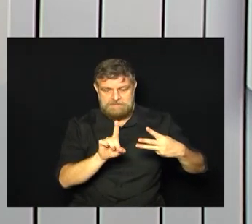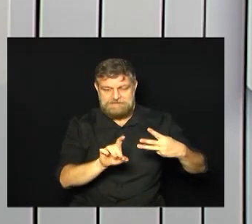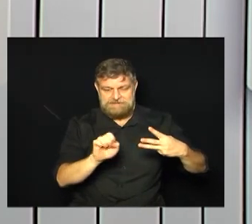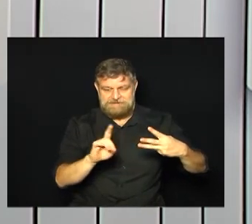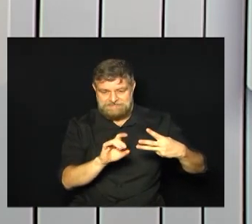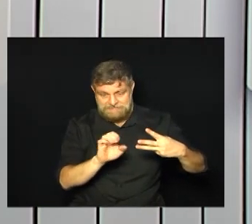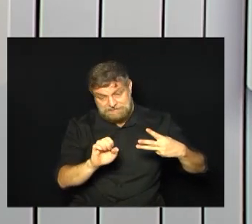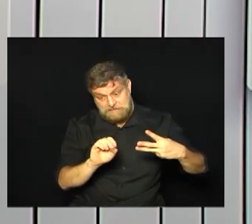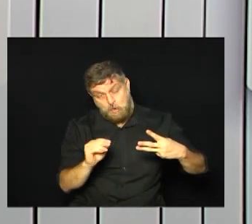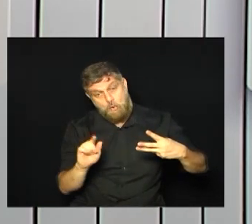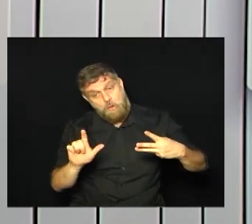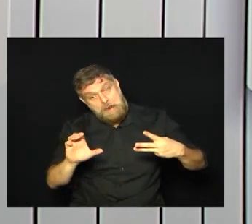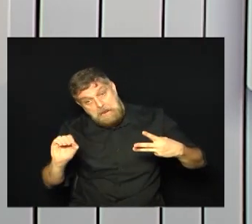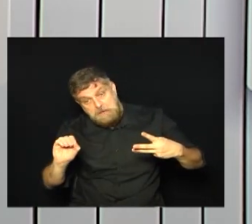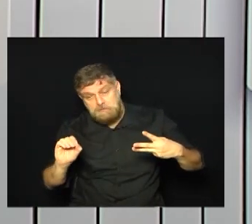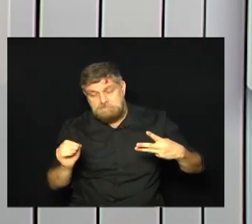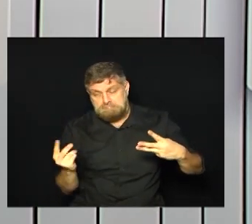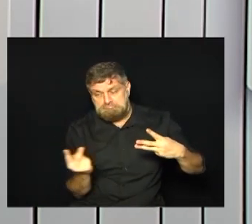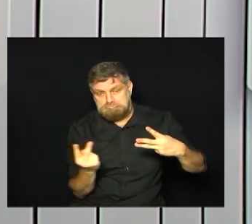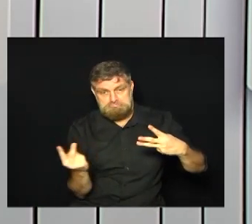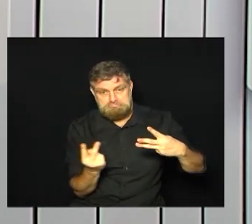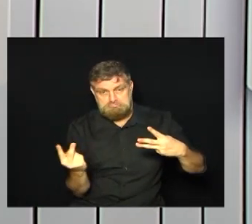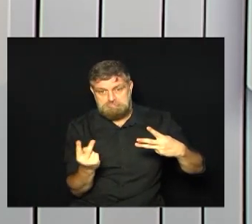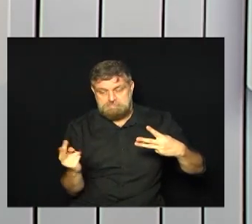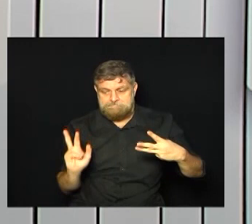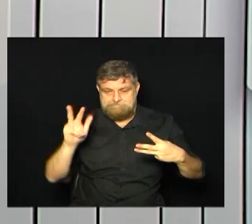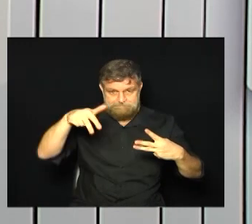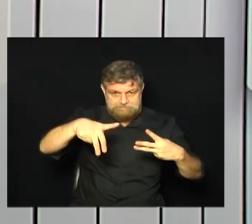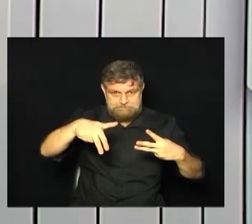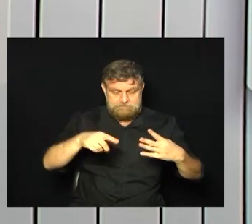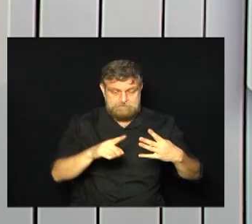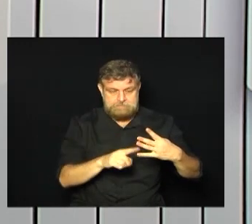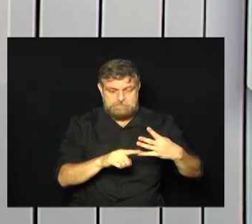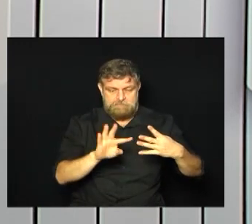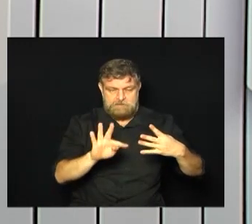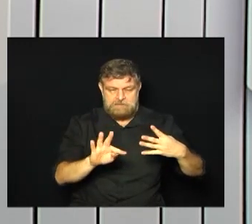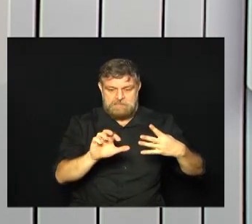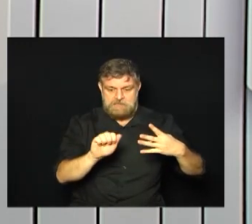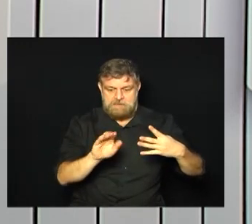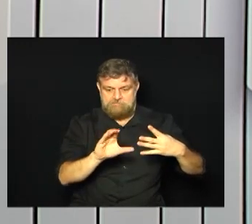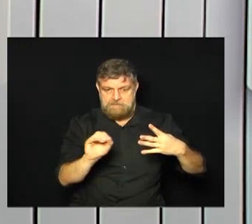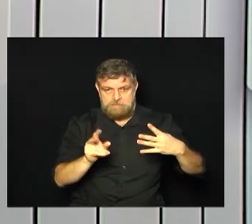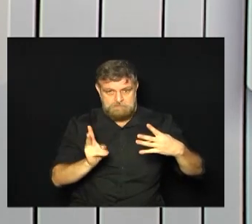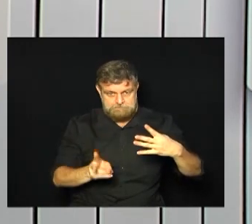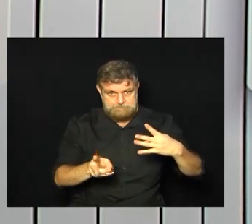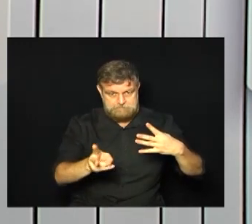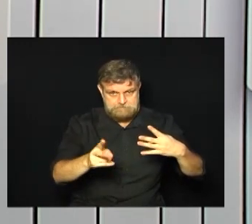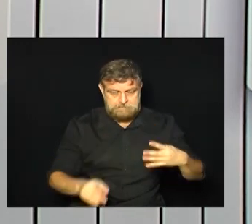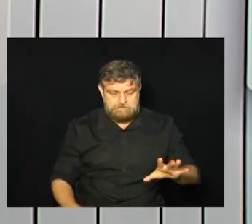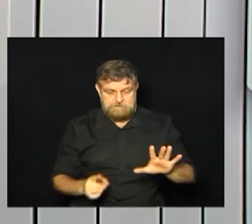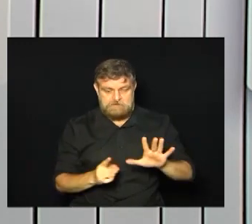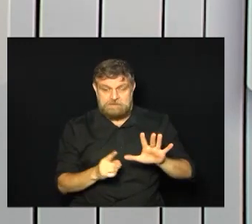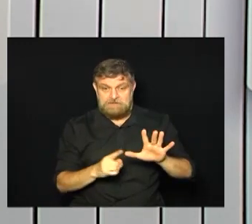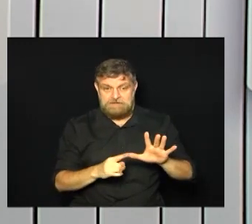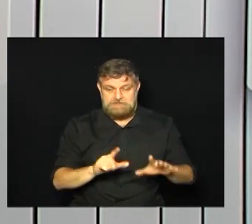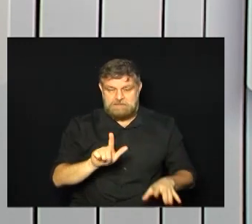ou Léo Santos, qualquer um dos dois será a estreia, ao lado do Fábio Sanches, que é um remanescente. E na lateral